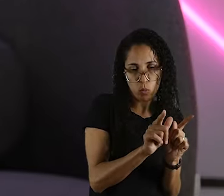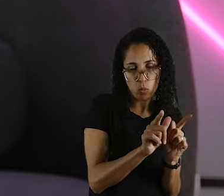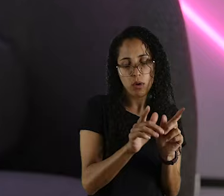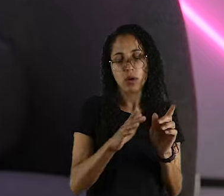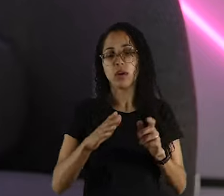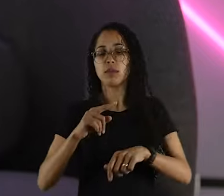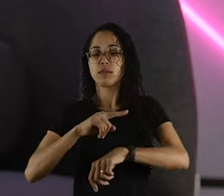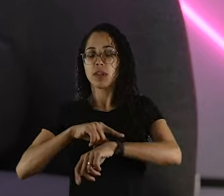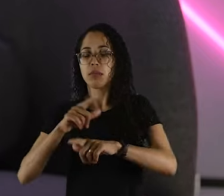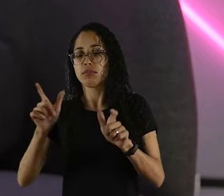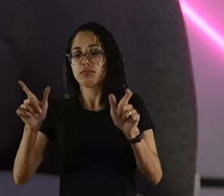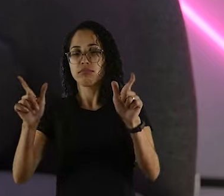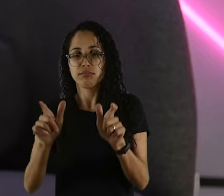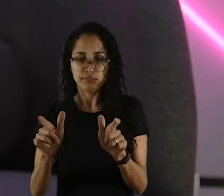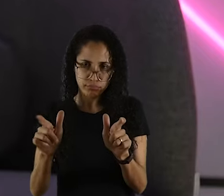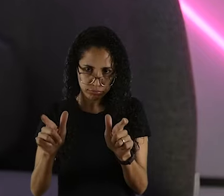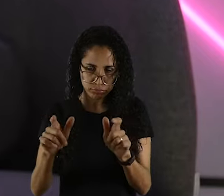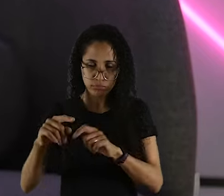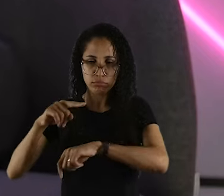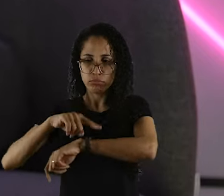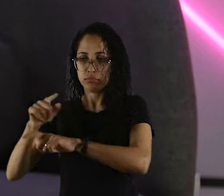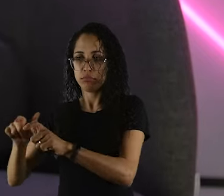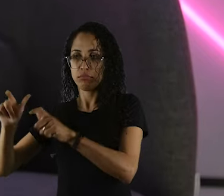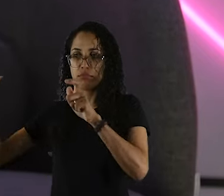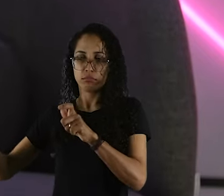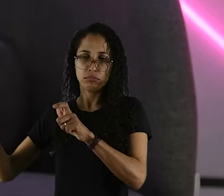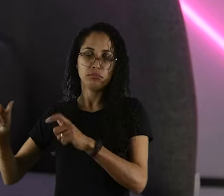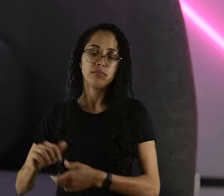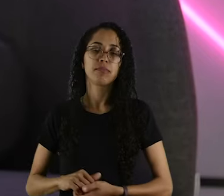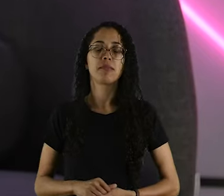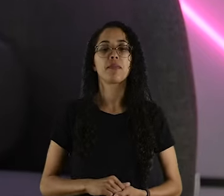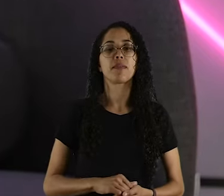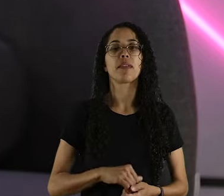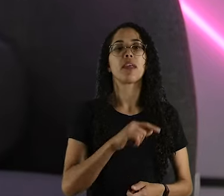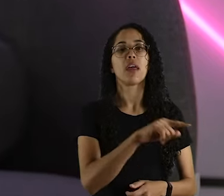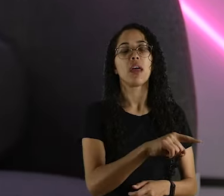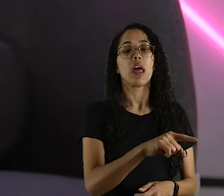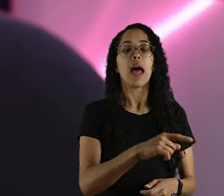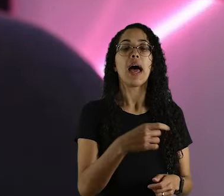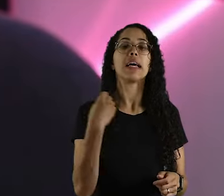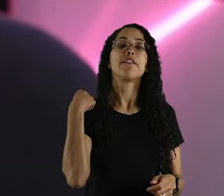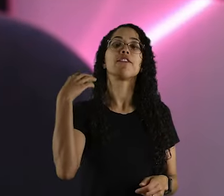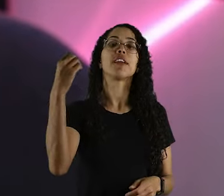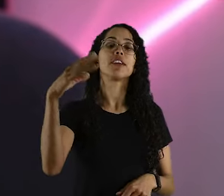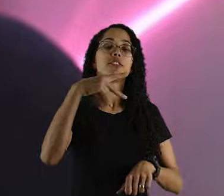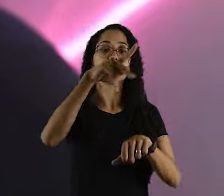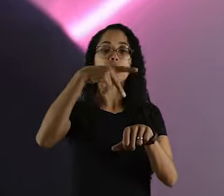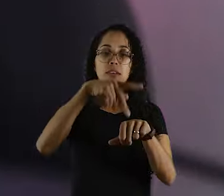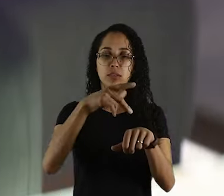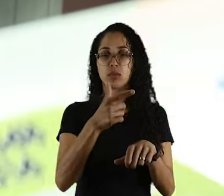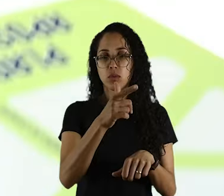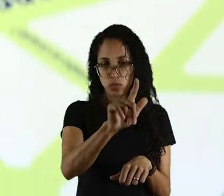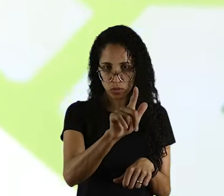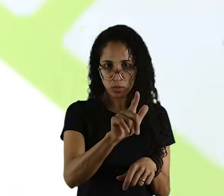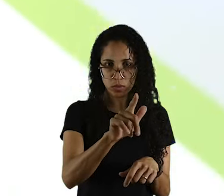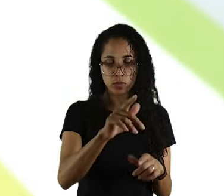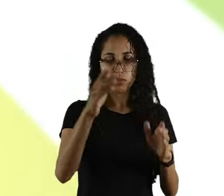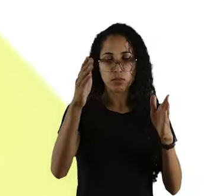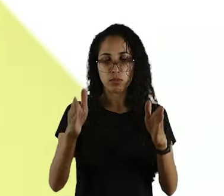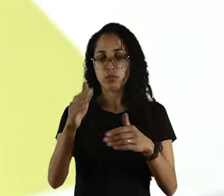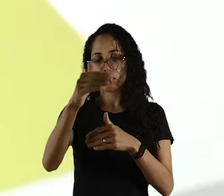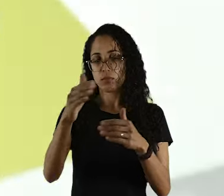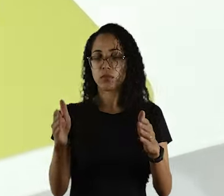intercâmbio. Então eu deixo ali parte aqui no CDB. Esse aqui da conta